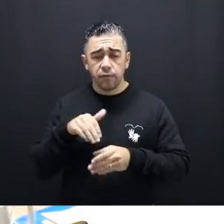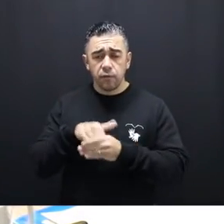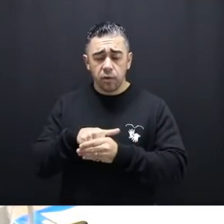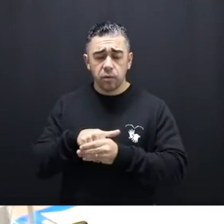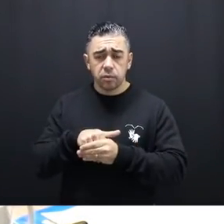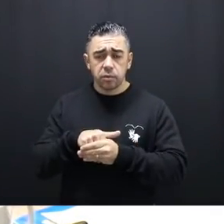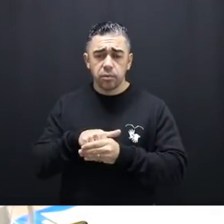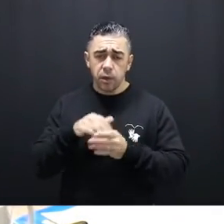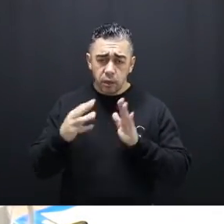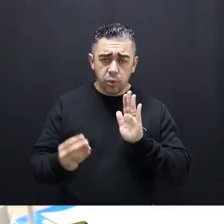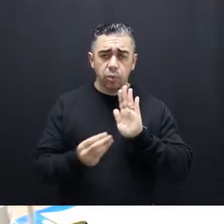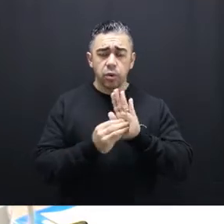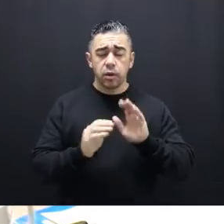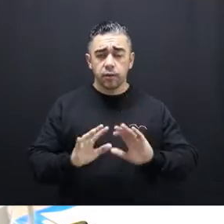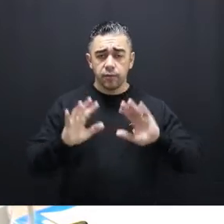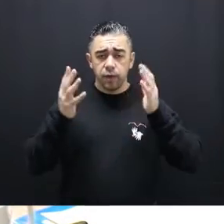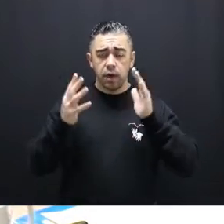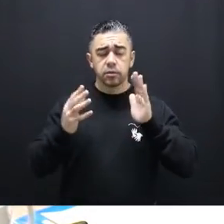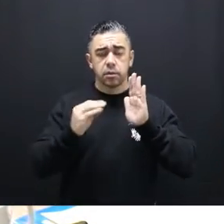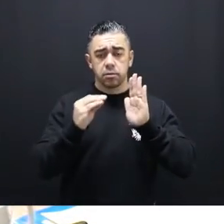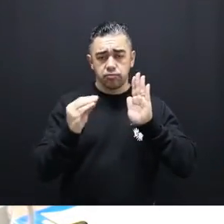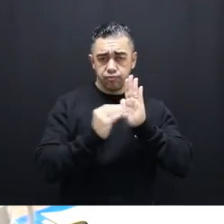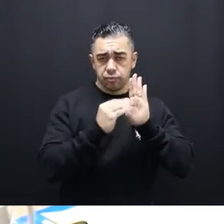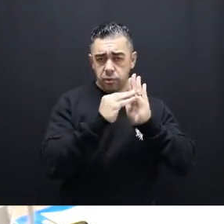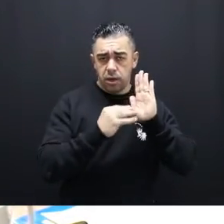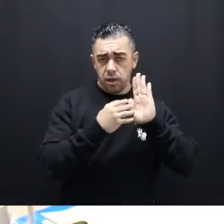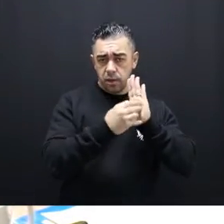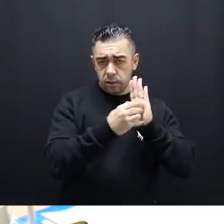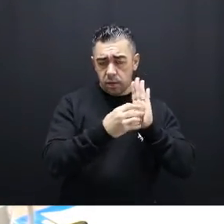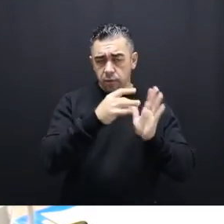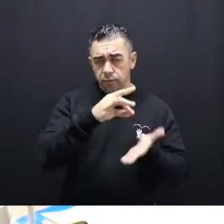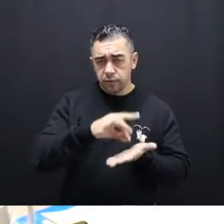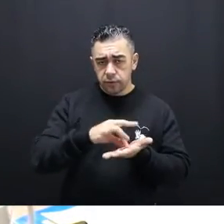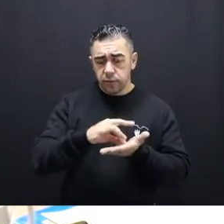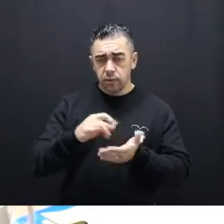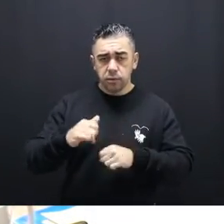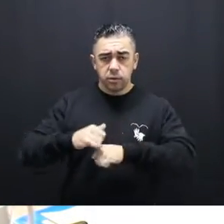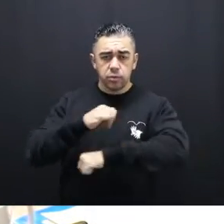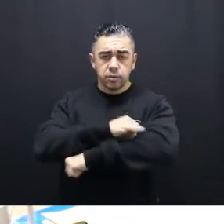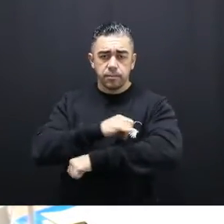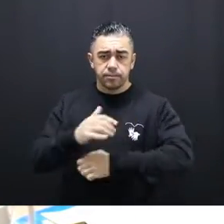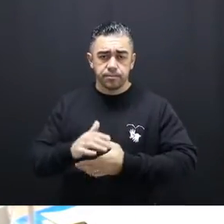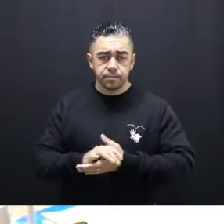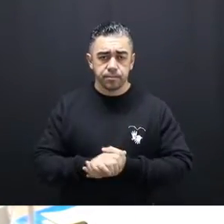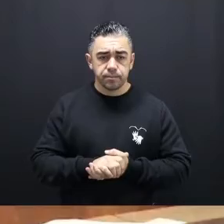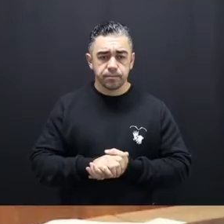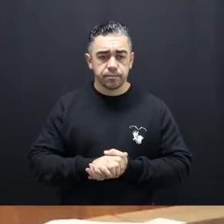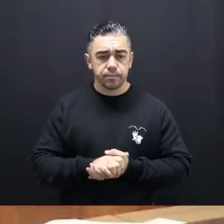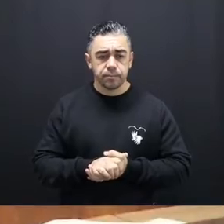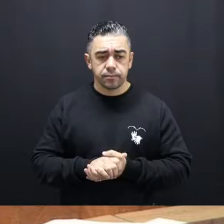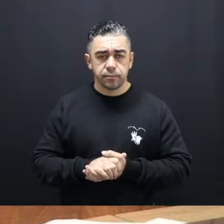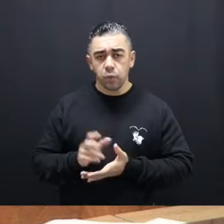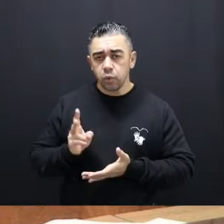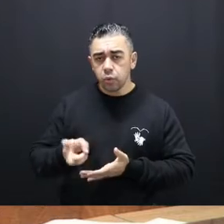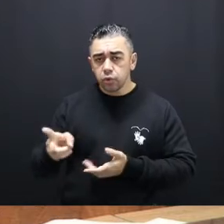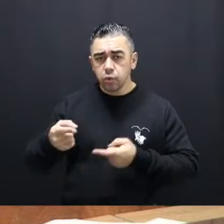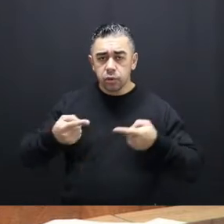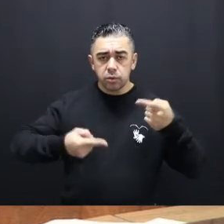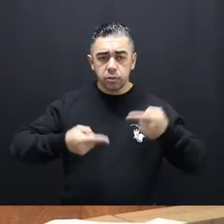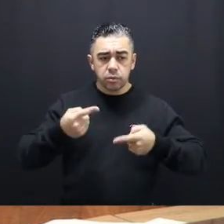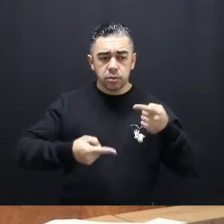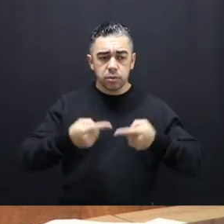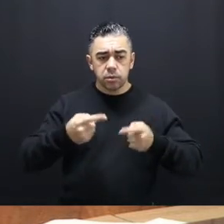vamos incluir a festa de São Cristóvão no calendário Oficial do Município de São José dos Pinhais e permanece em discussão